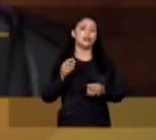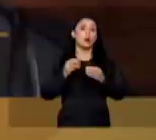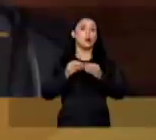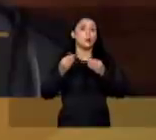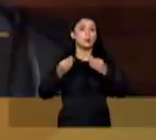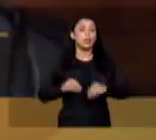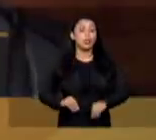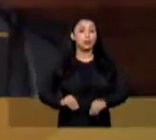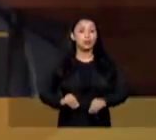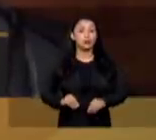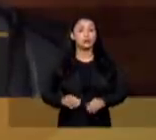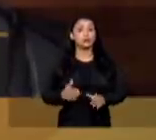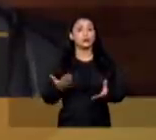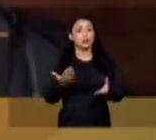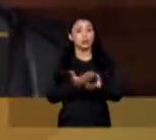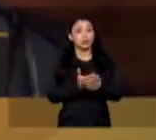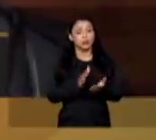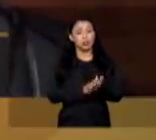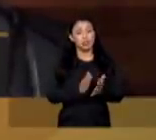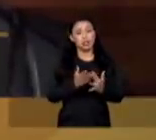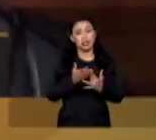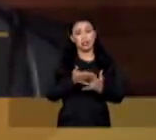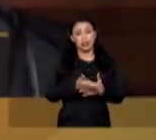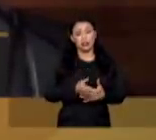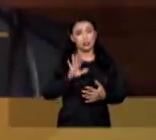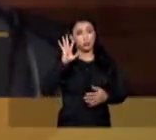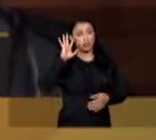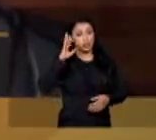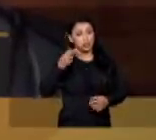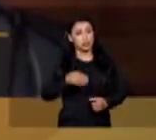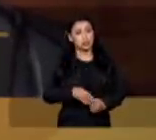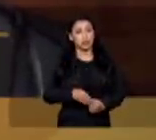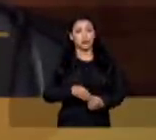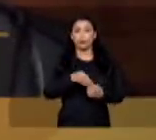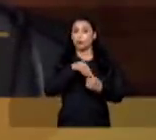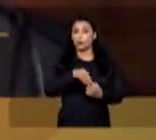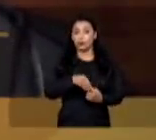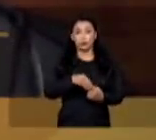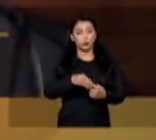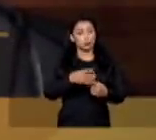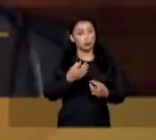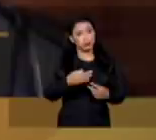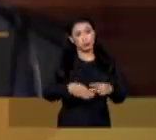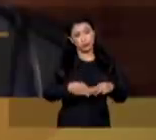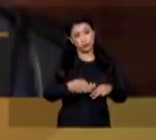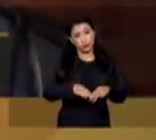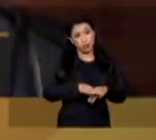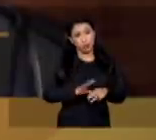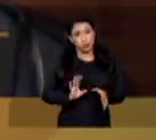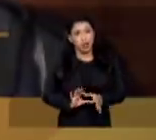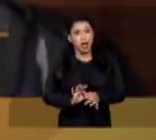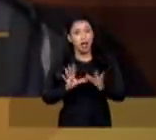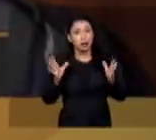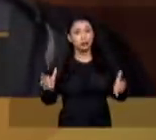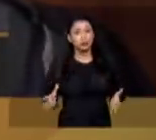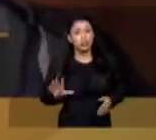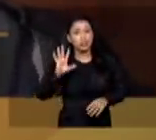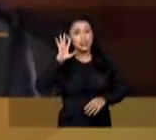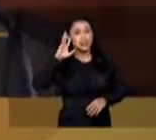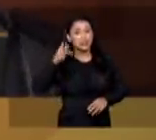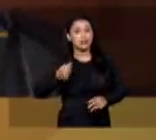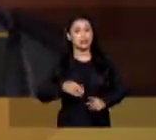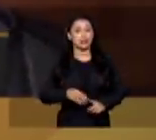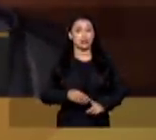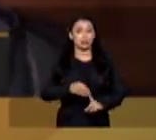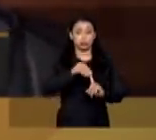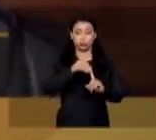pretensão, mesmo por meio de decisão monocrática. Autoriza essa decisão democrática, lhe